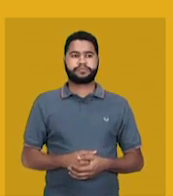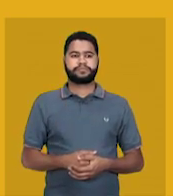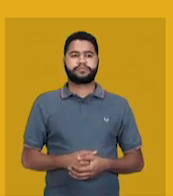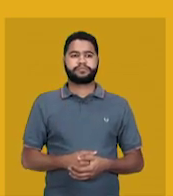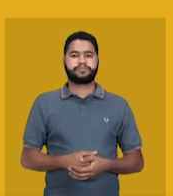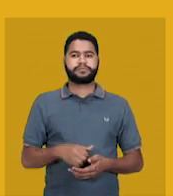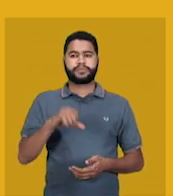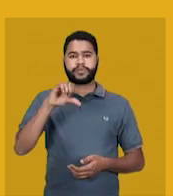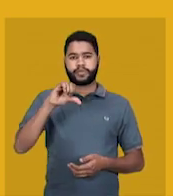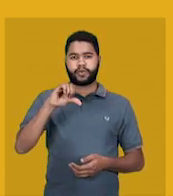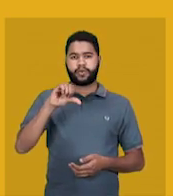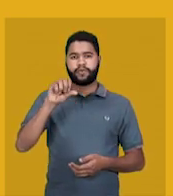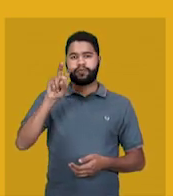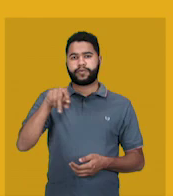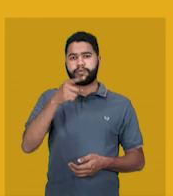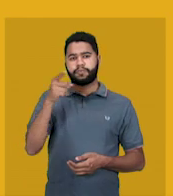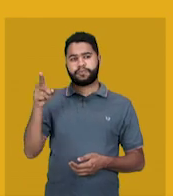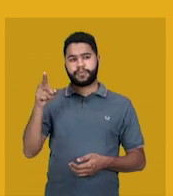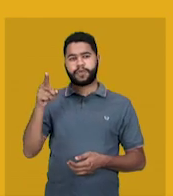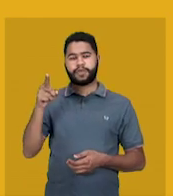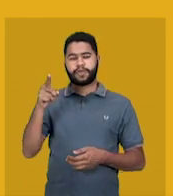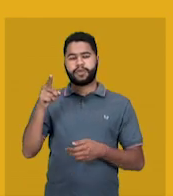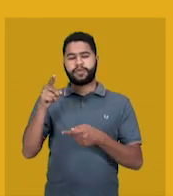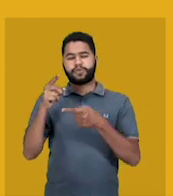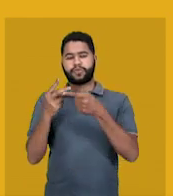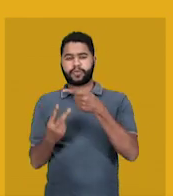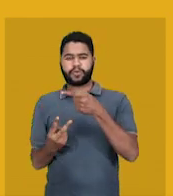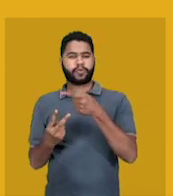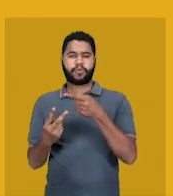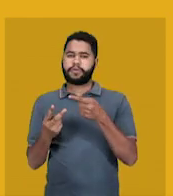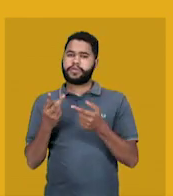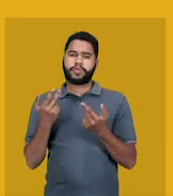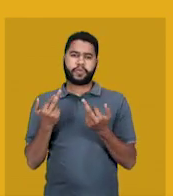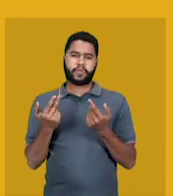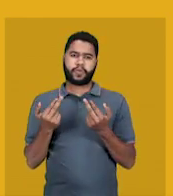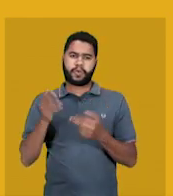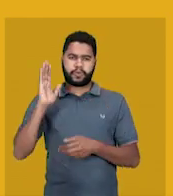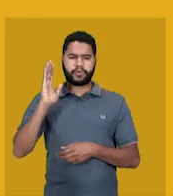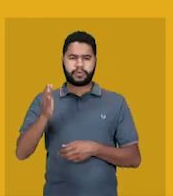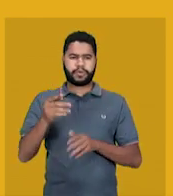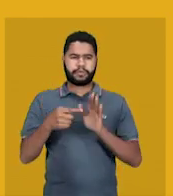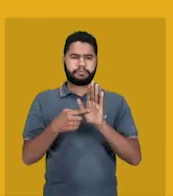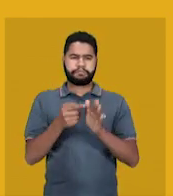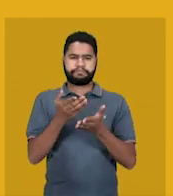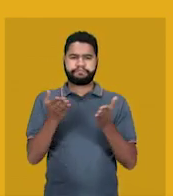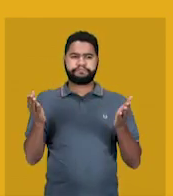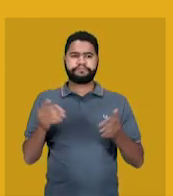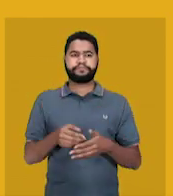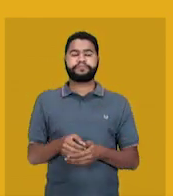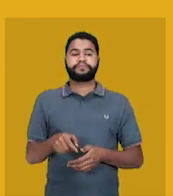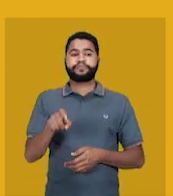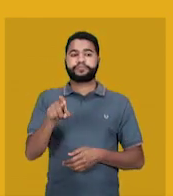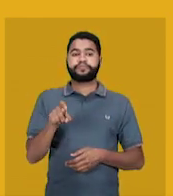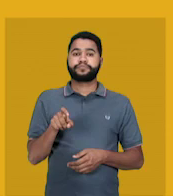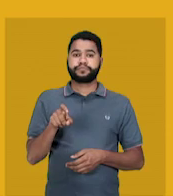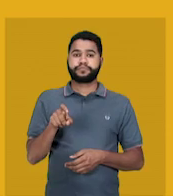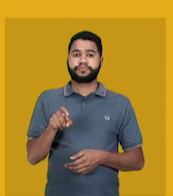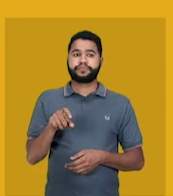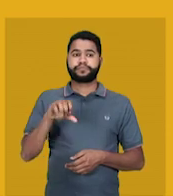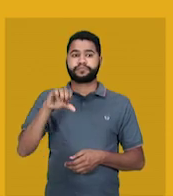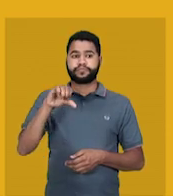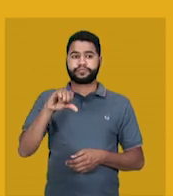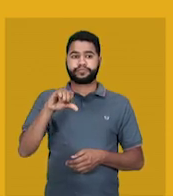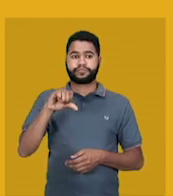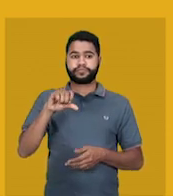19 pi sobre 2 aí vai pegar mesma coisa vou fazer direto ó x =